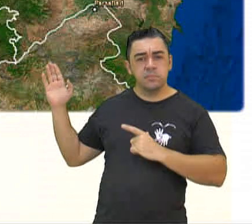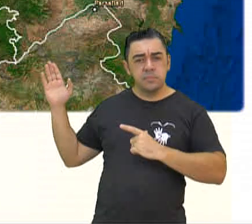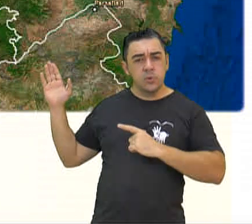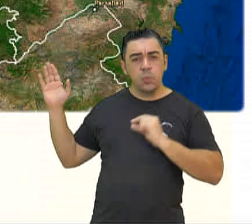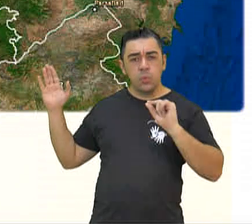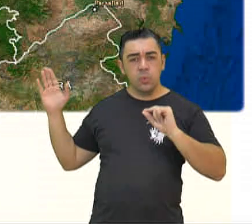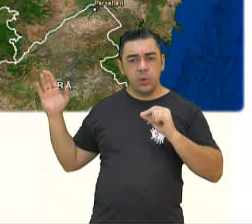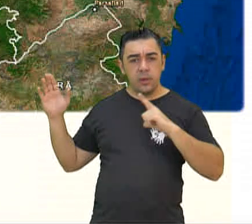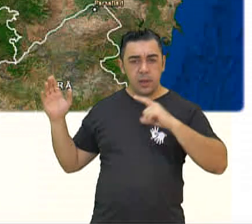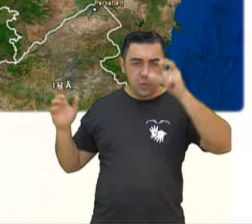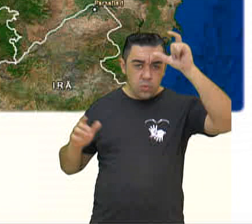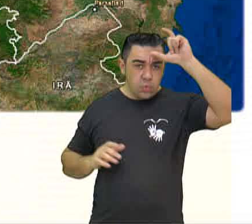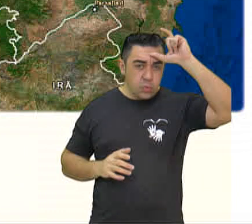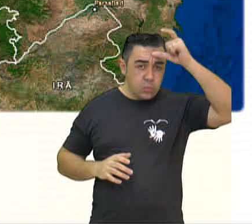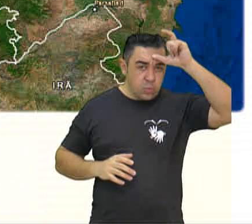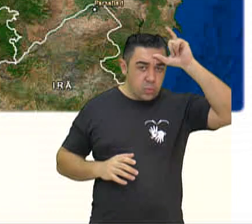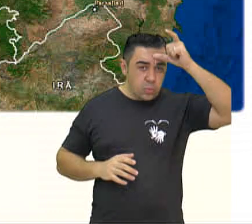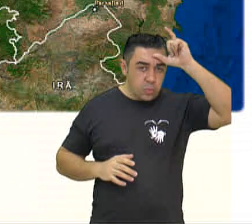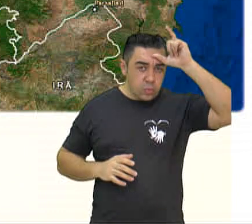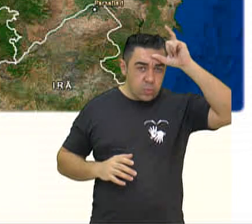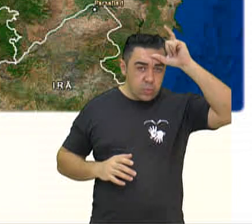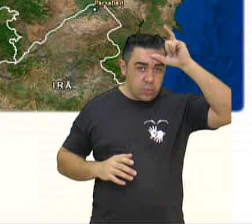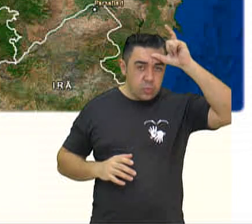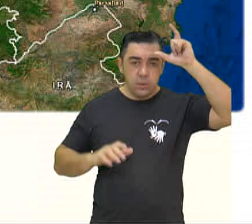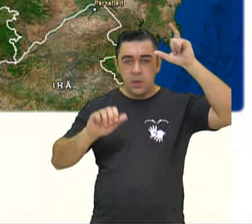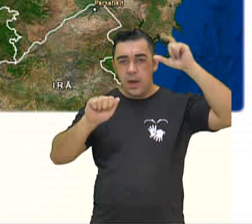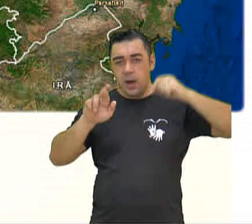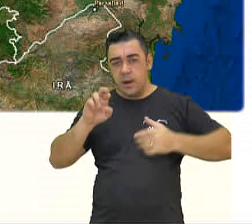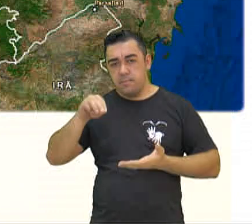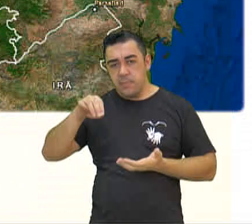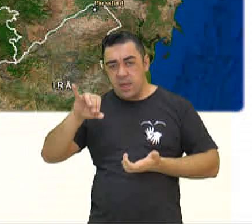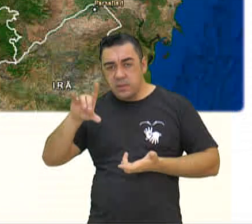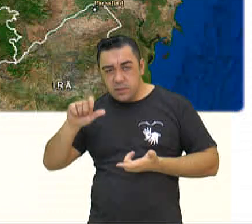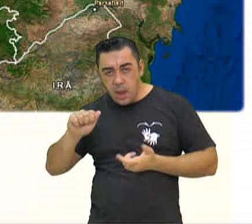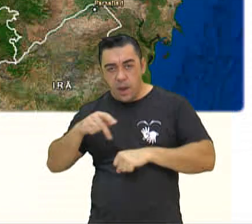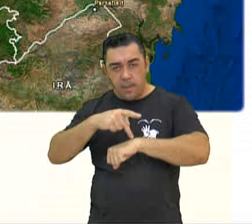a Turquia, certo? Armênia,